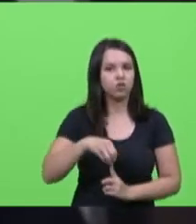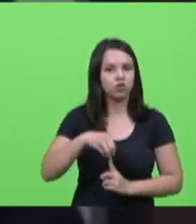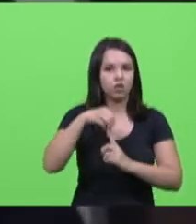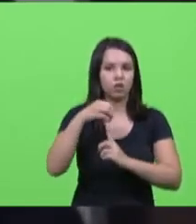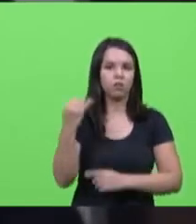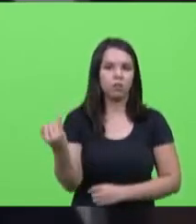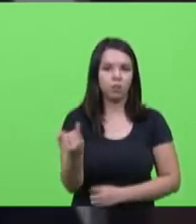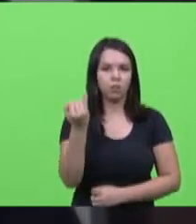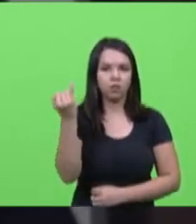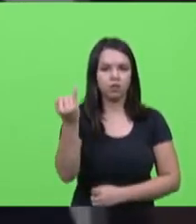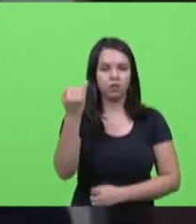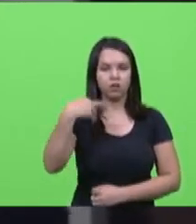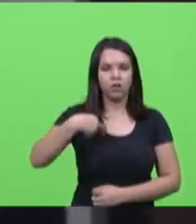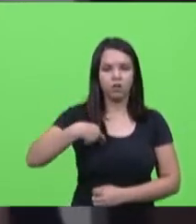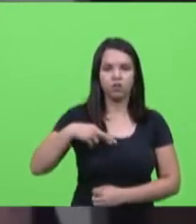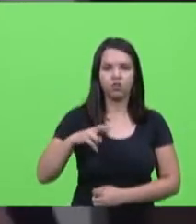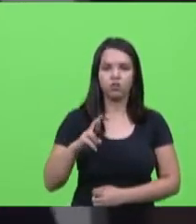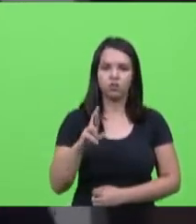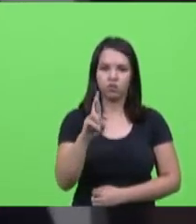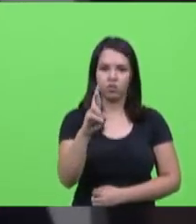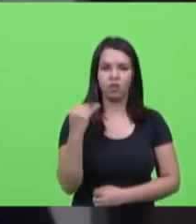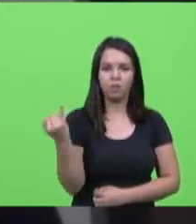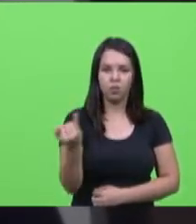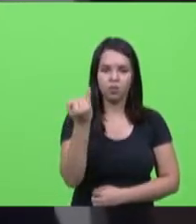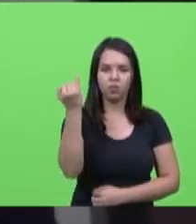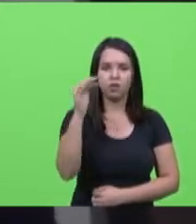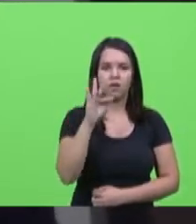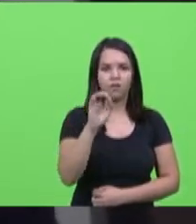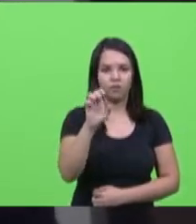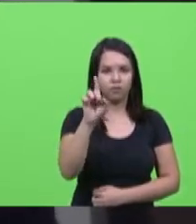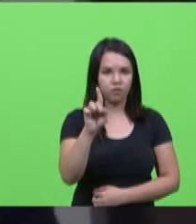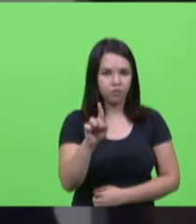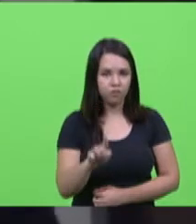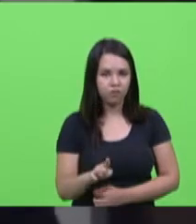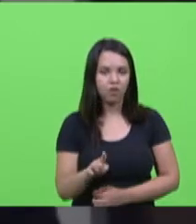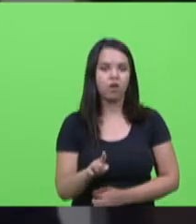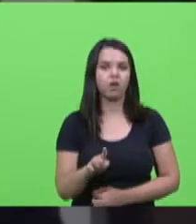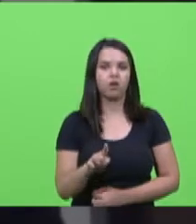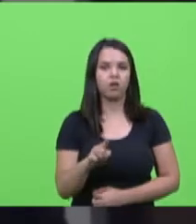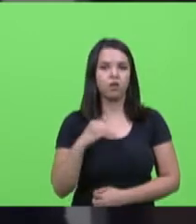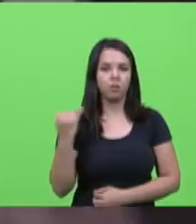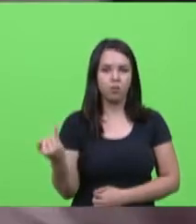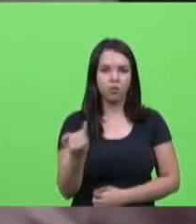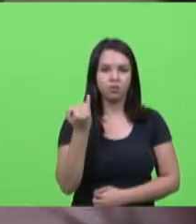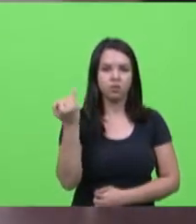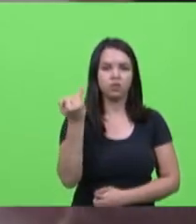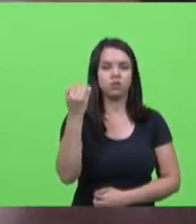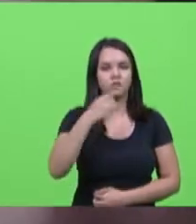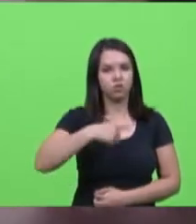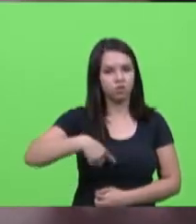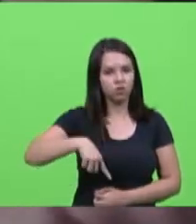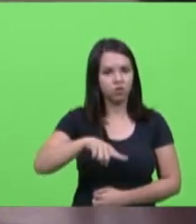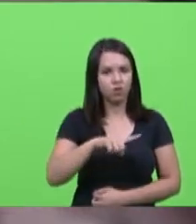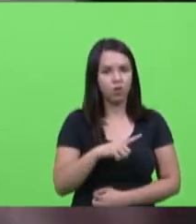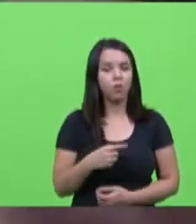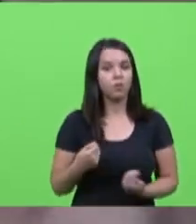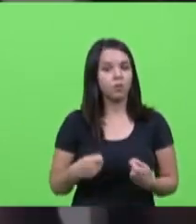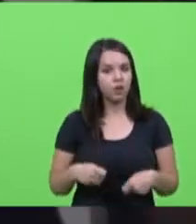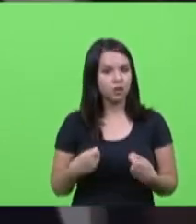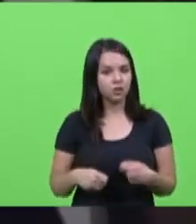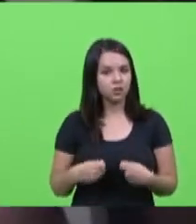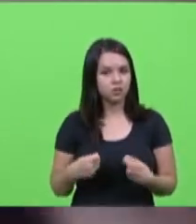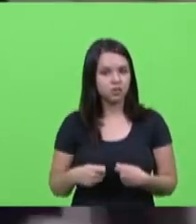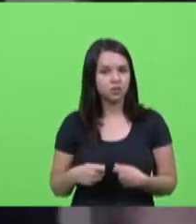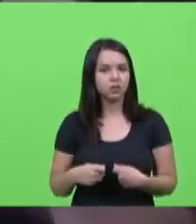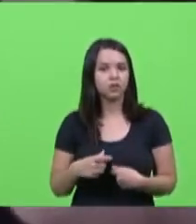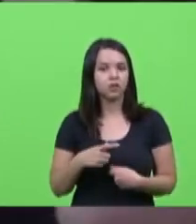da religiosidade, a importância da fé, a importância em nós termos algo para nos apegarmos